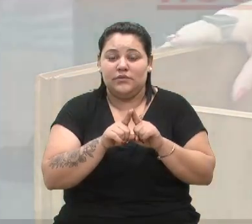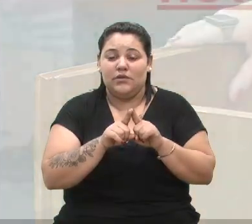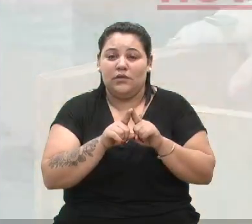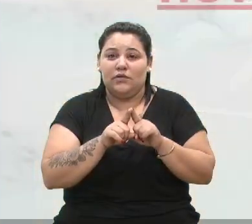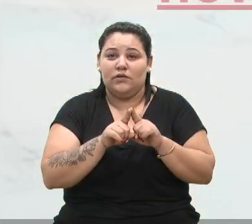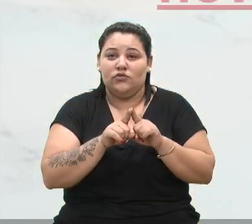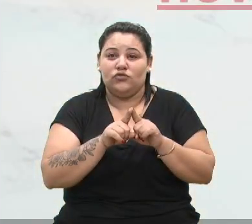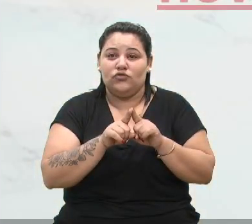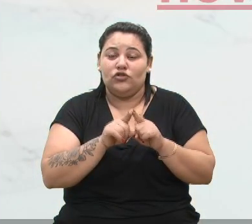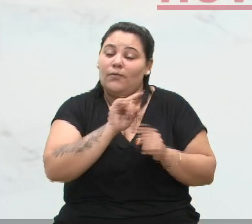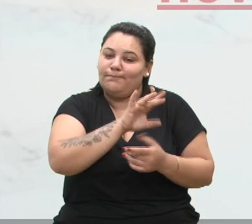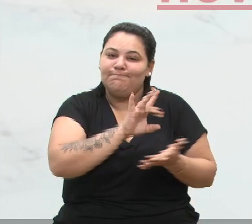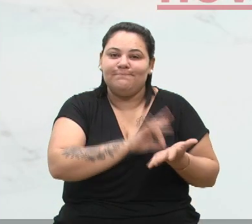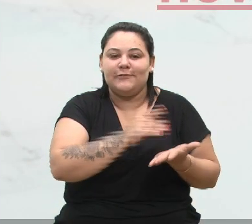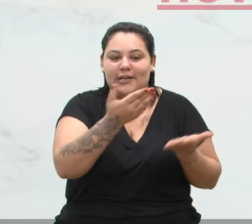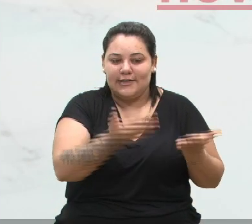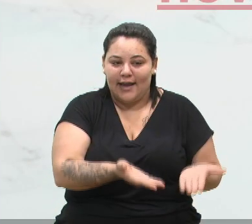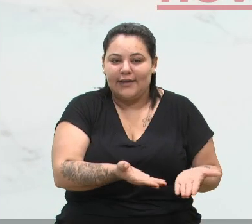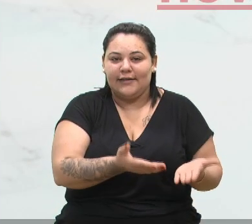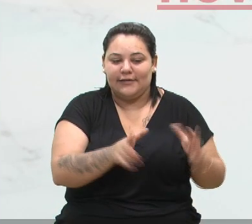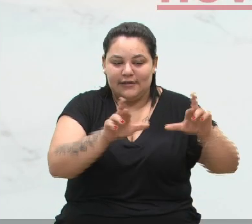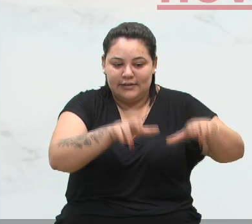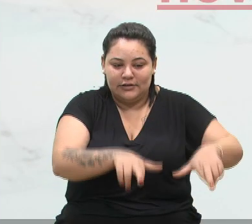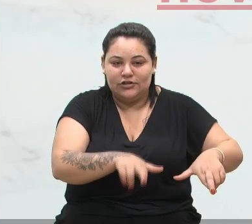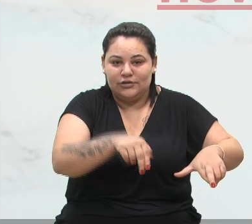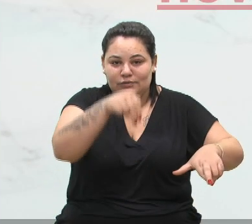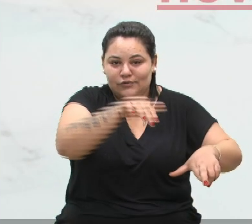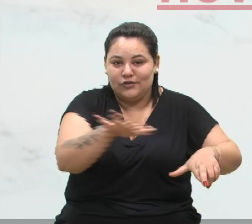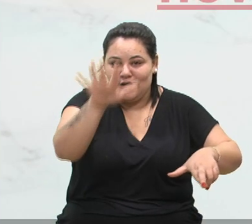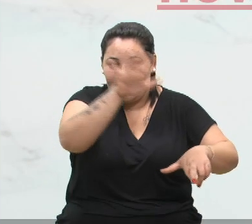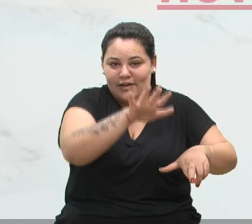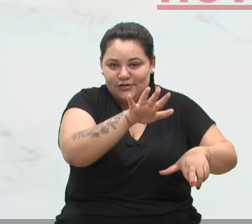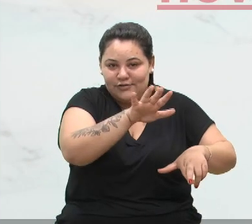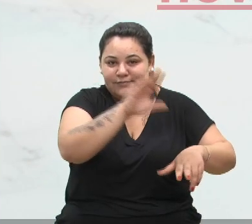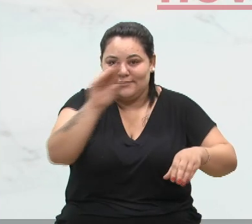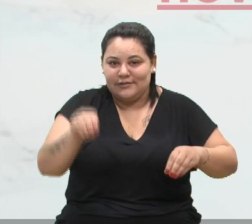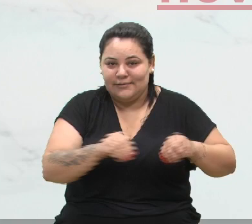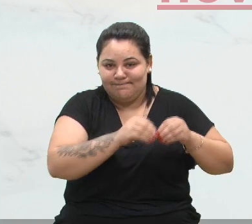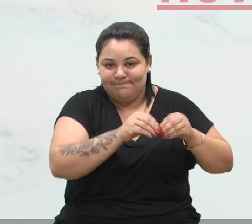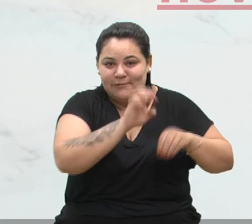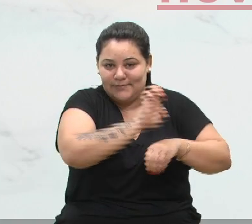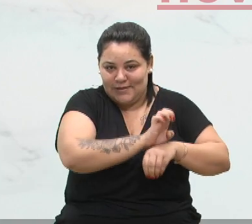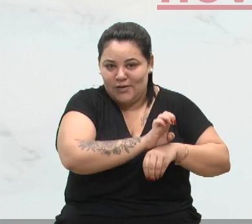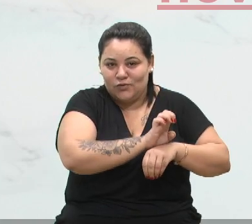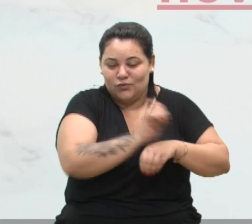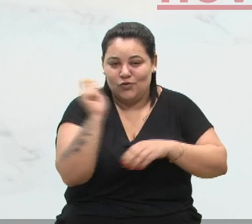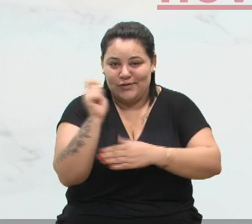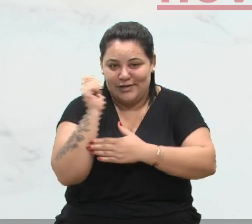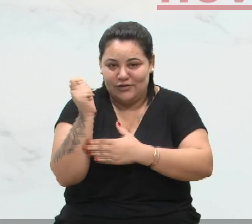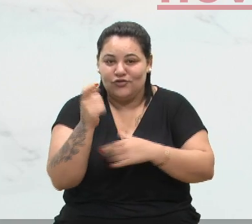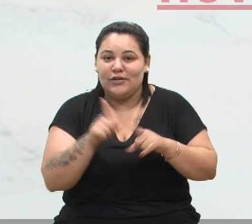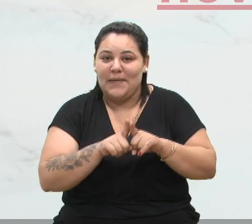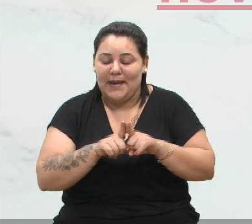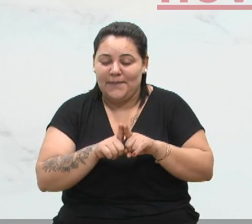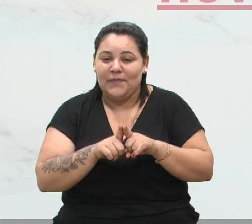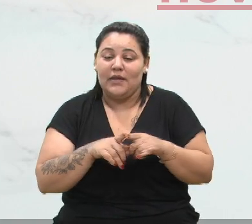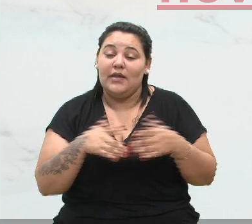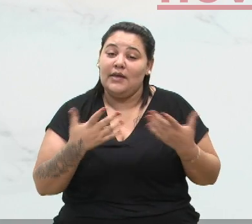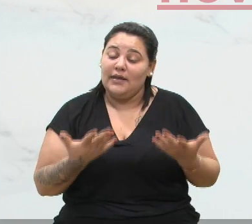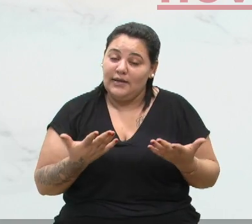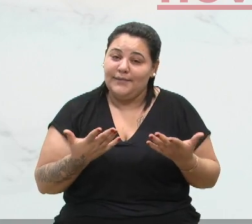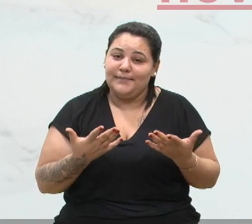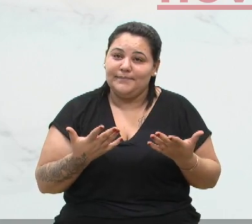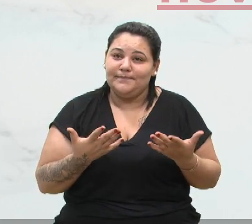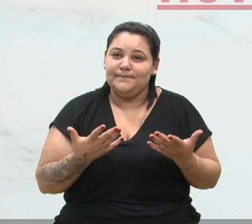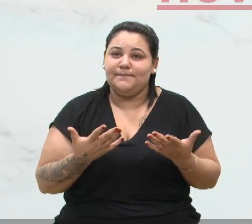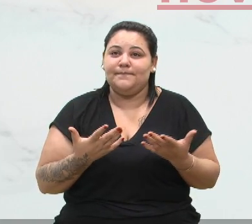a Universidade Federal da região Nordeste do nosso estado, e a questão